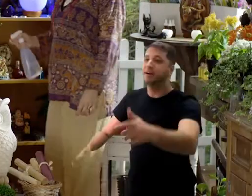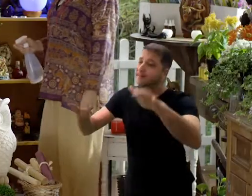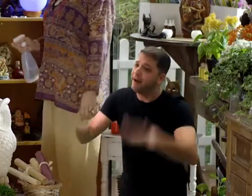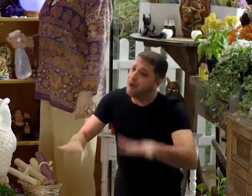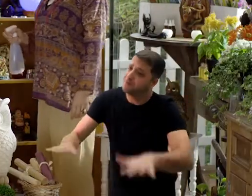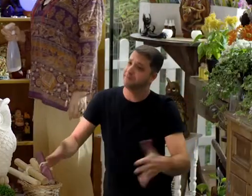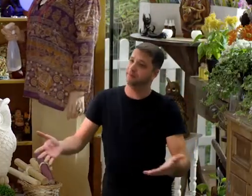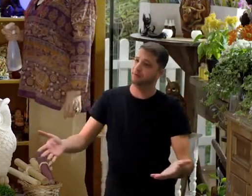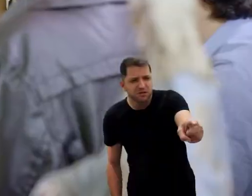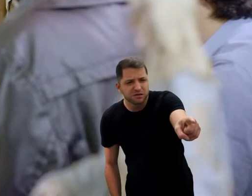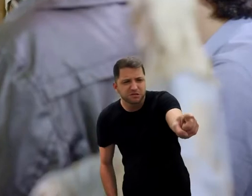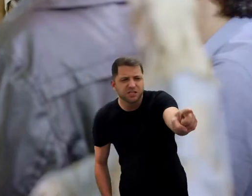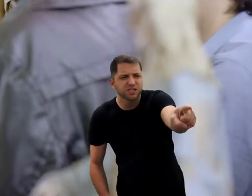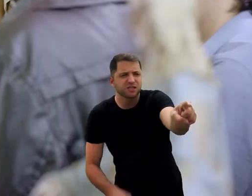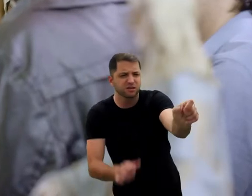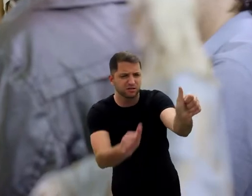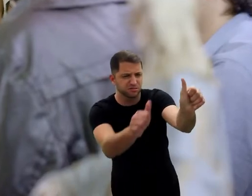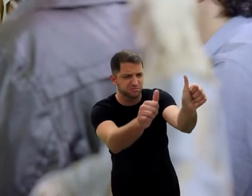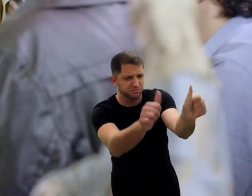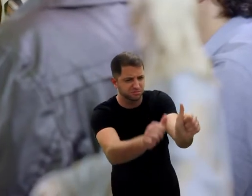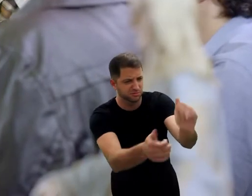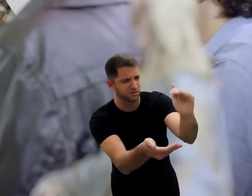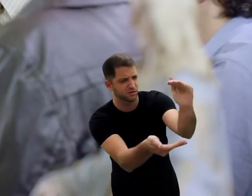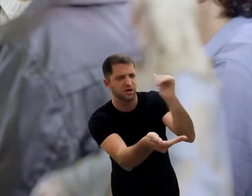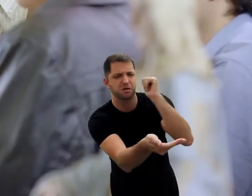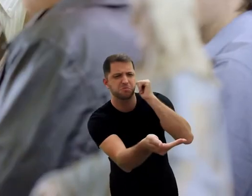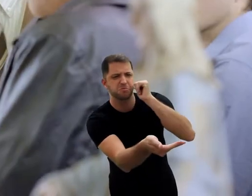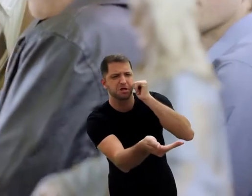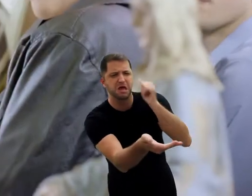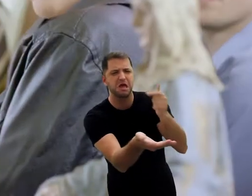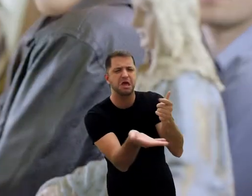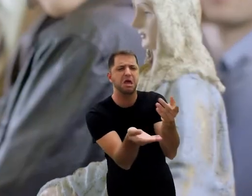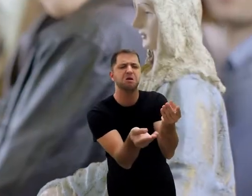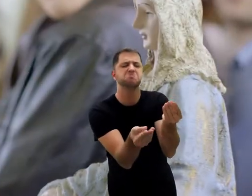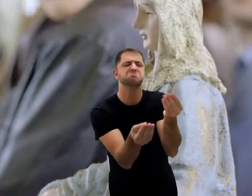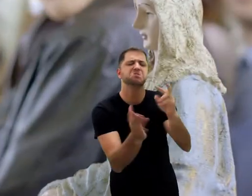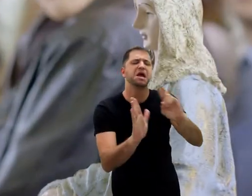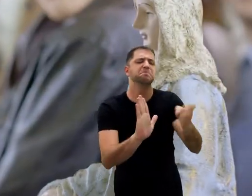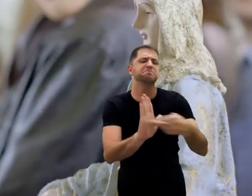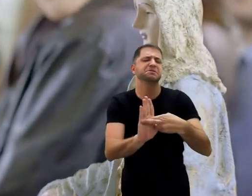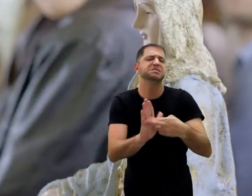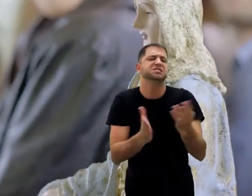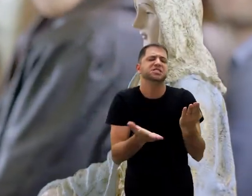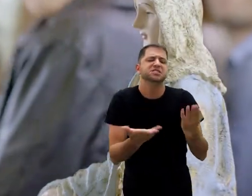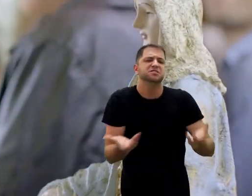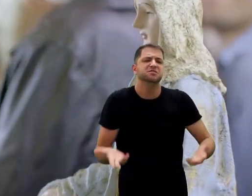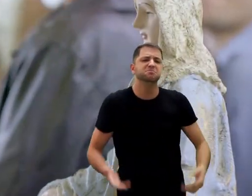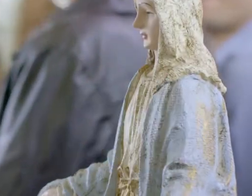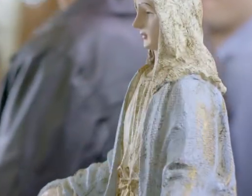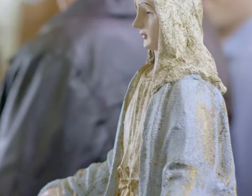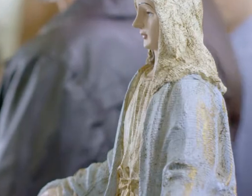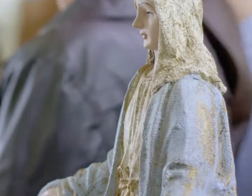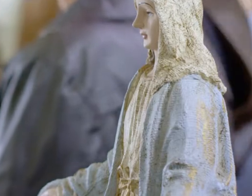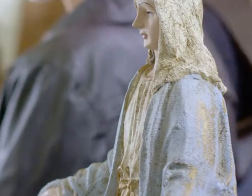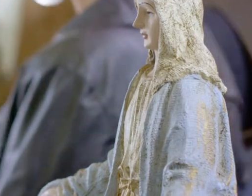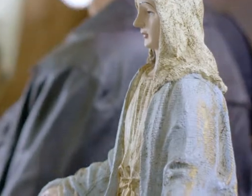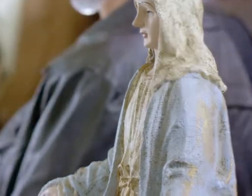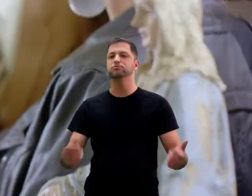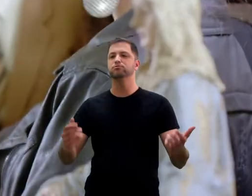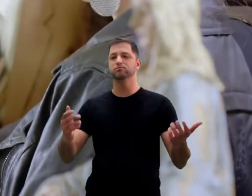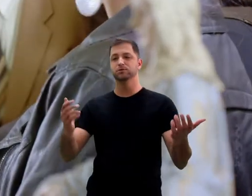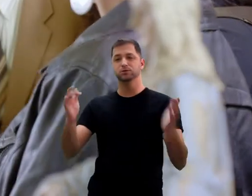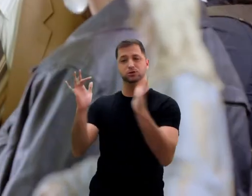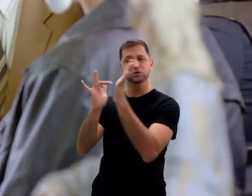sei... Calma! Aquela estatueta ali, aquela mulher, o que que ela representa pra vocês?